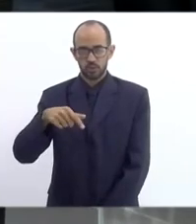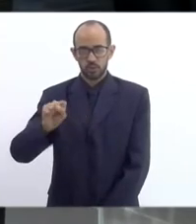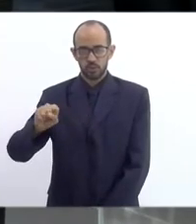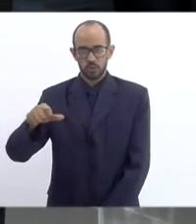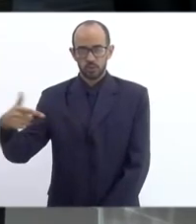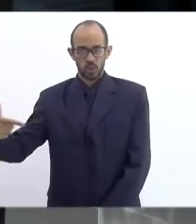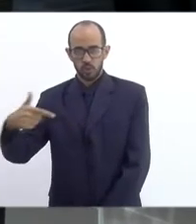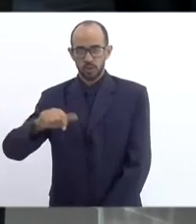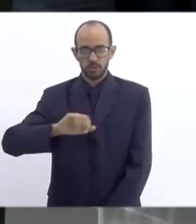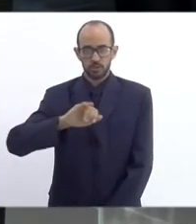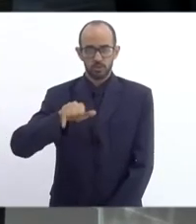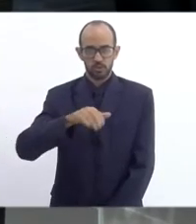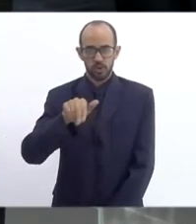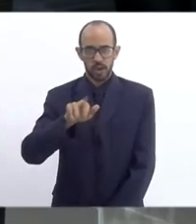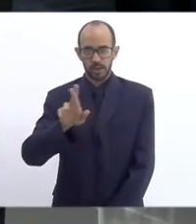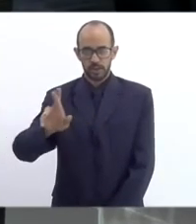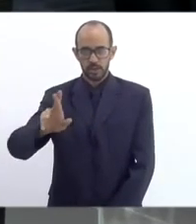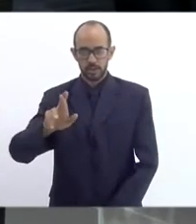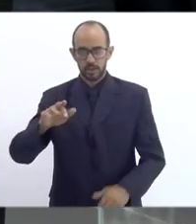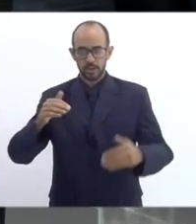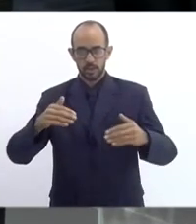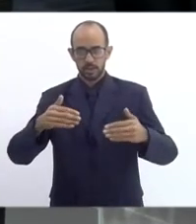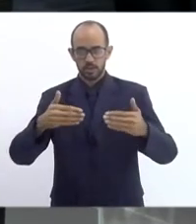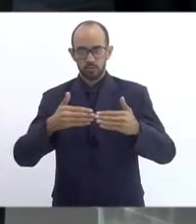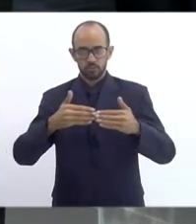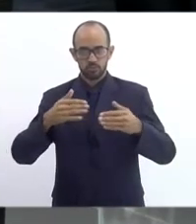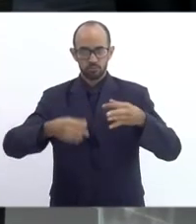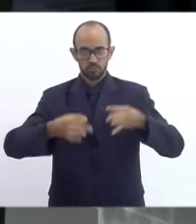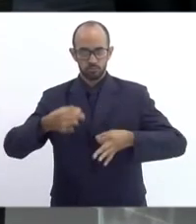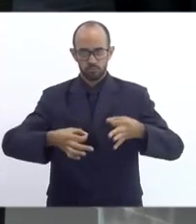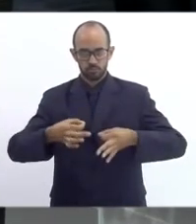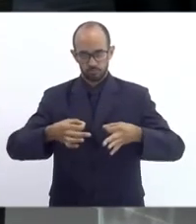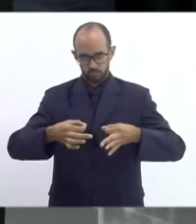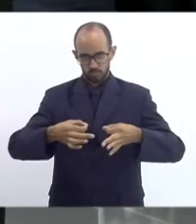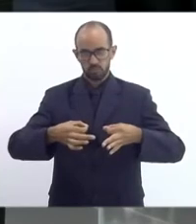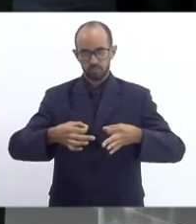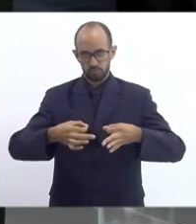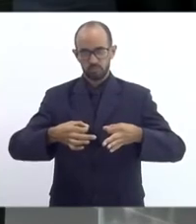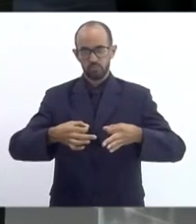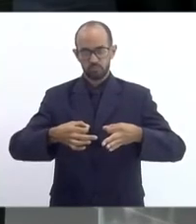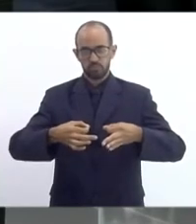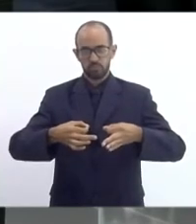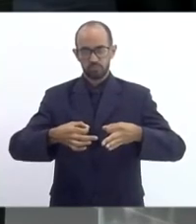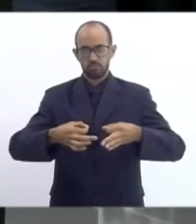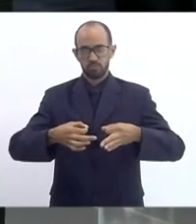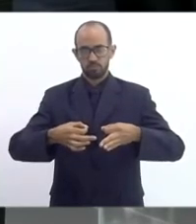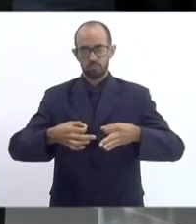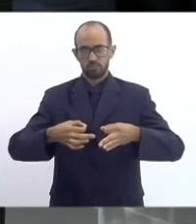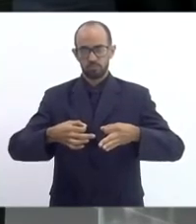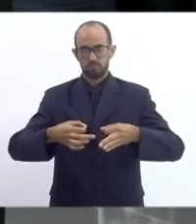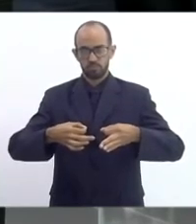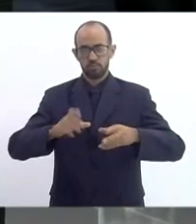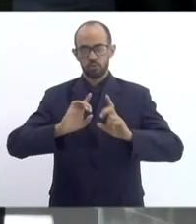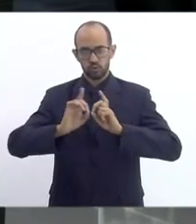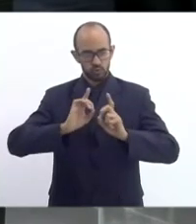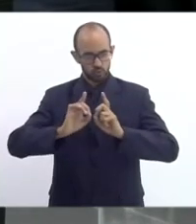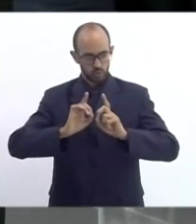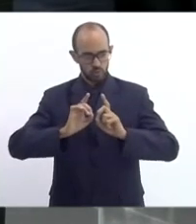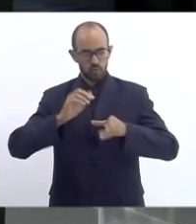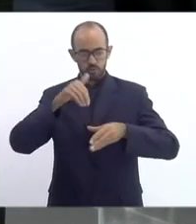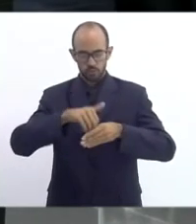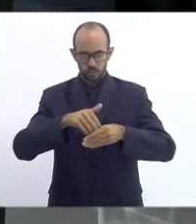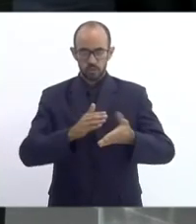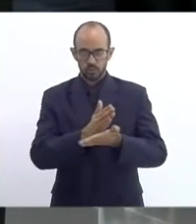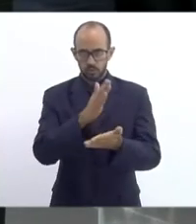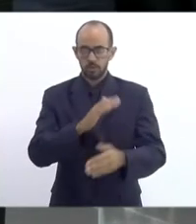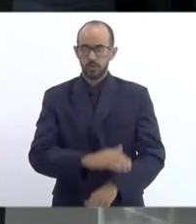pela juridicidade. Jair Bittencourt, Rodrigo Amorim, Rodrigo Bacelar. Parecer pela juridicidade. Em discussão, em